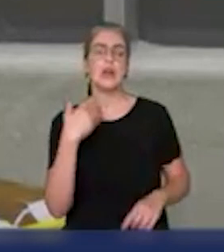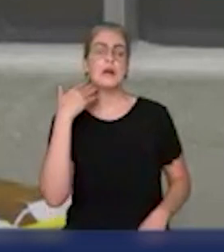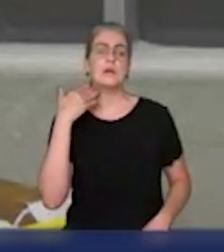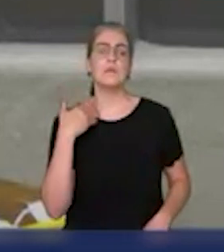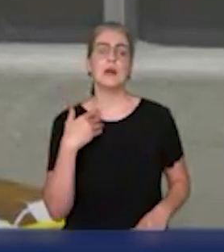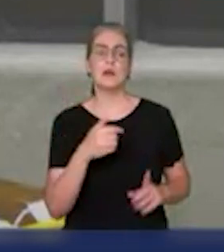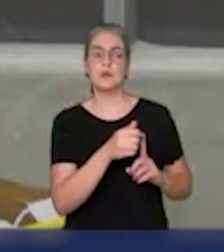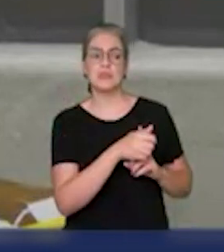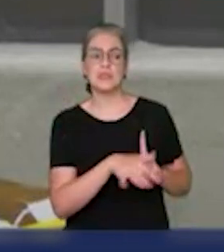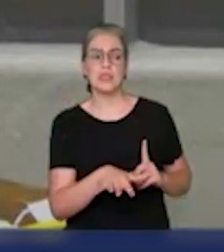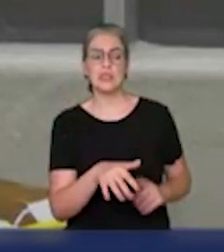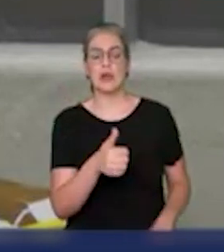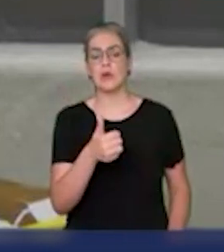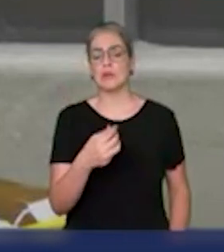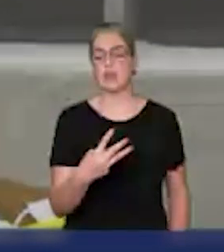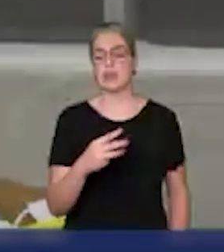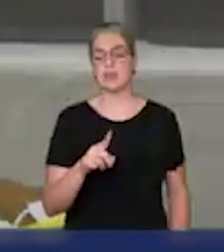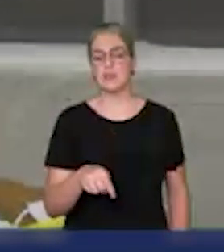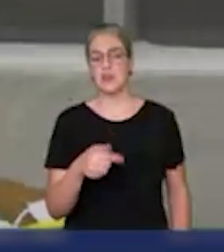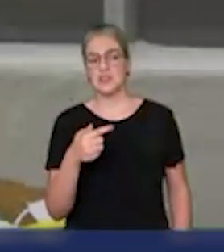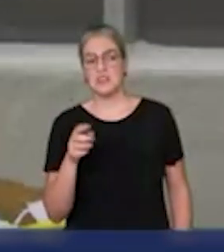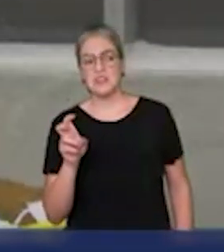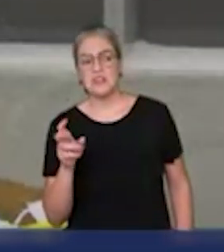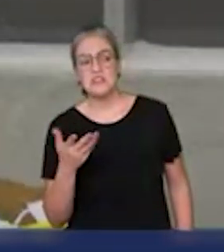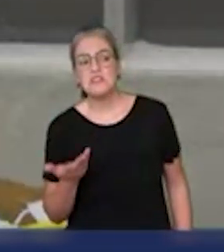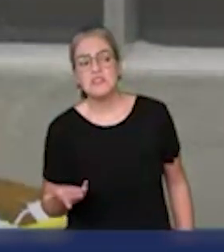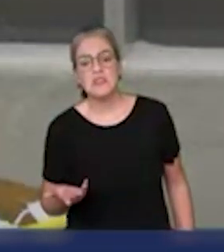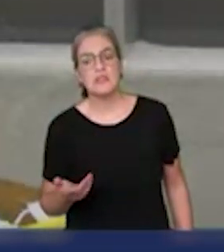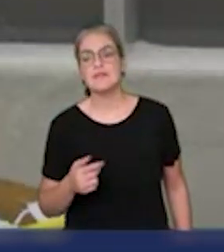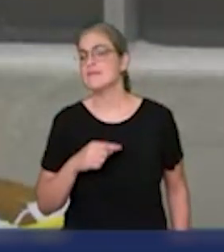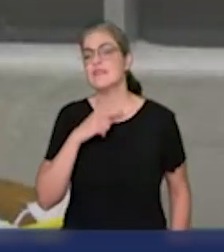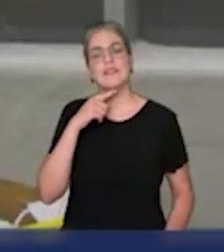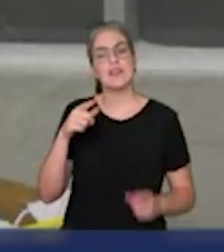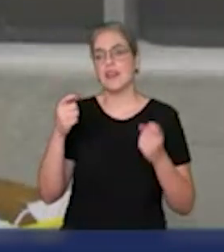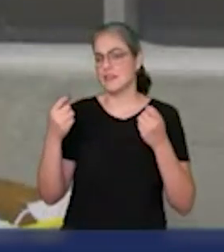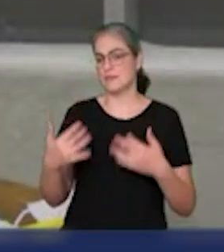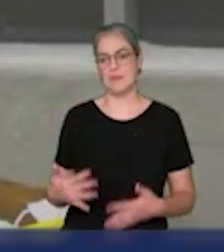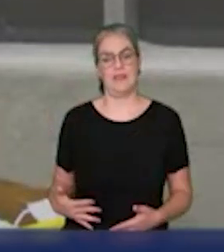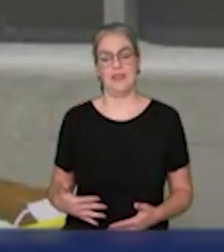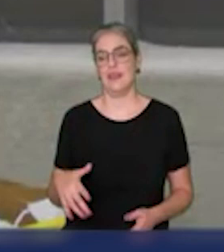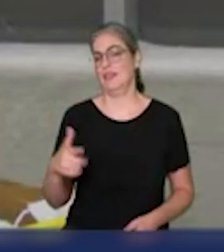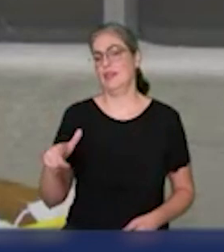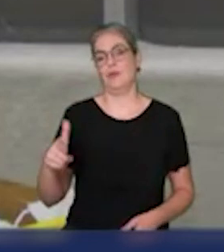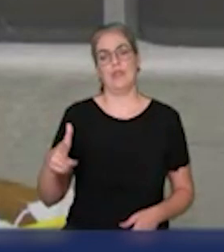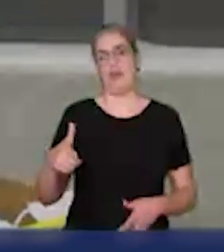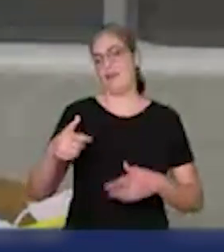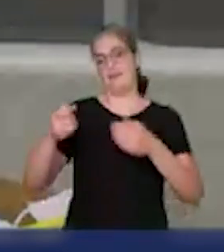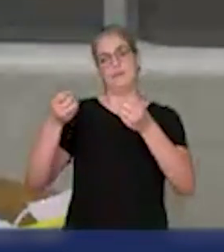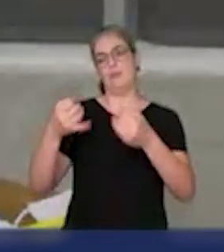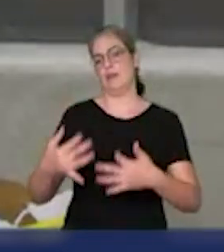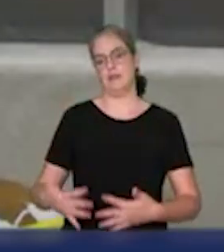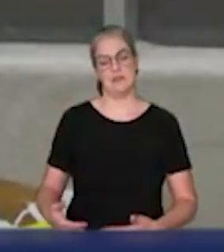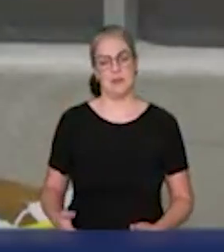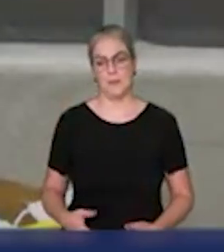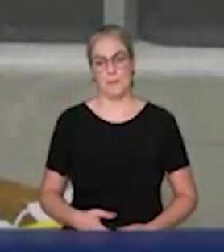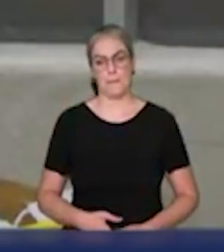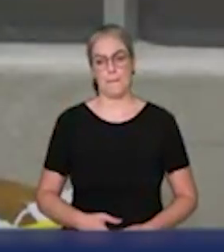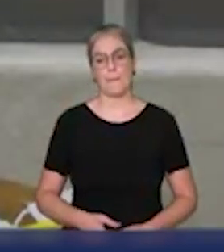a 13,75? Não explicam, não, porque não tem uma explicação a não ser os